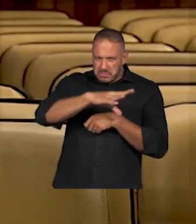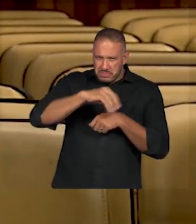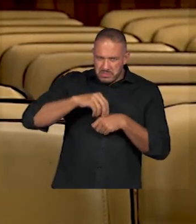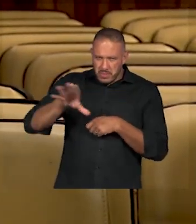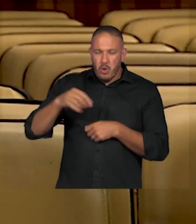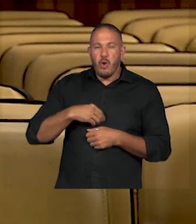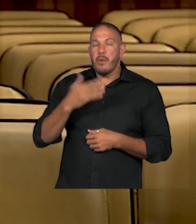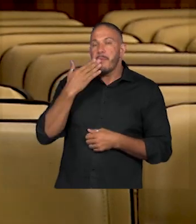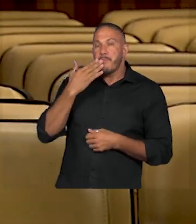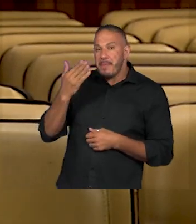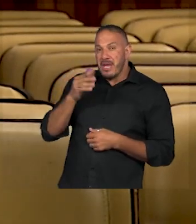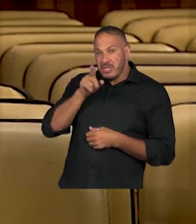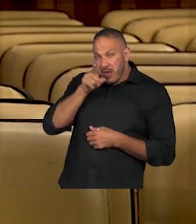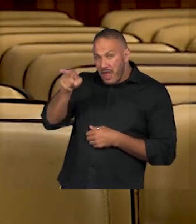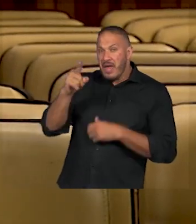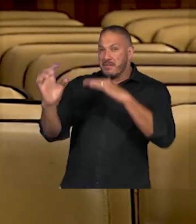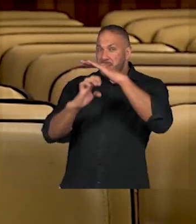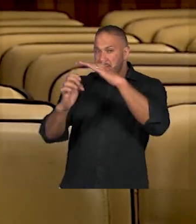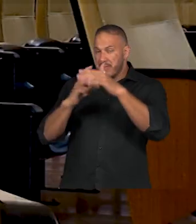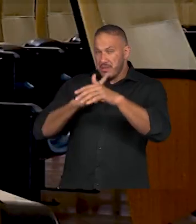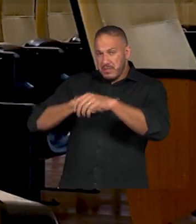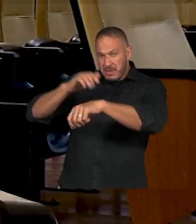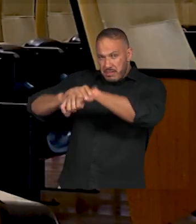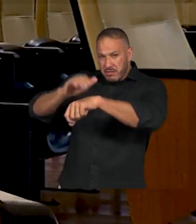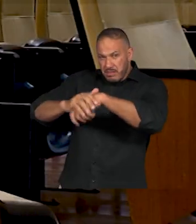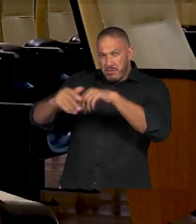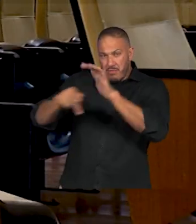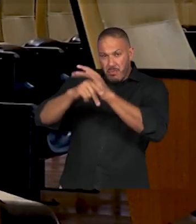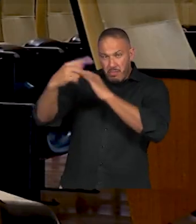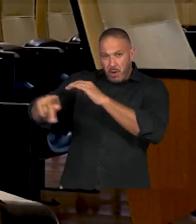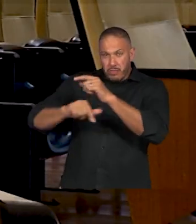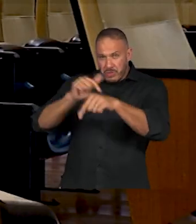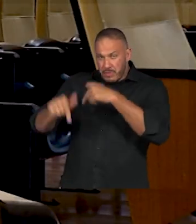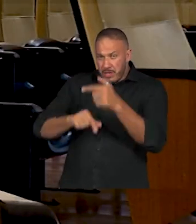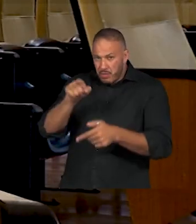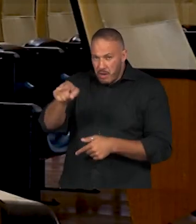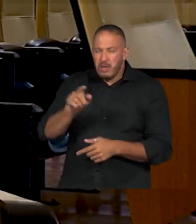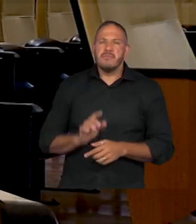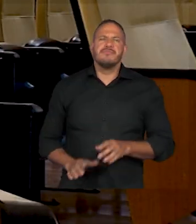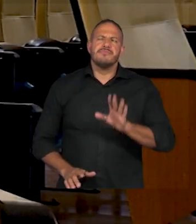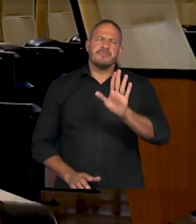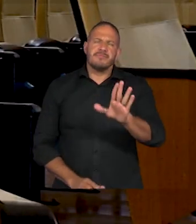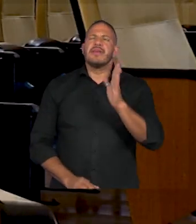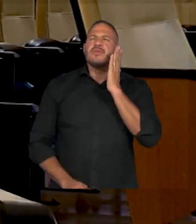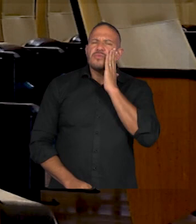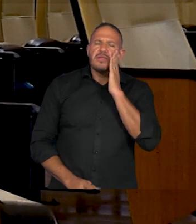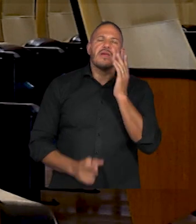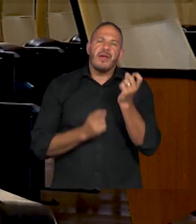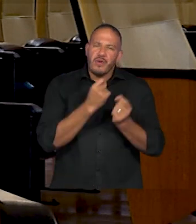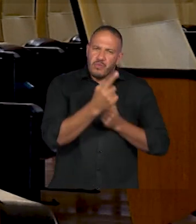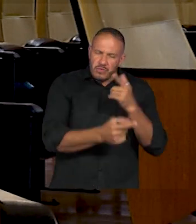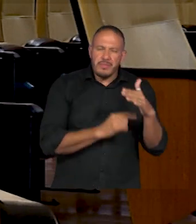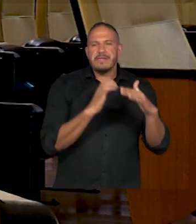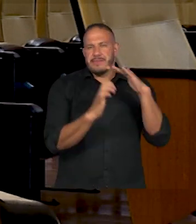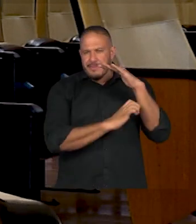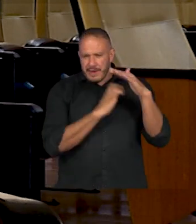as empresas terem esse trabalho? Olha, eu sei que algumas empresas